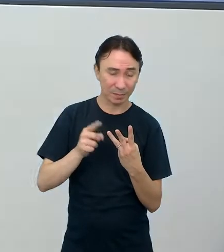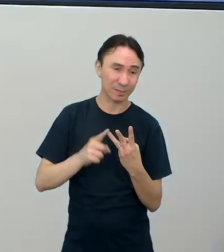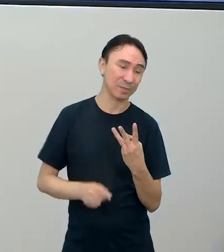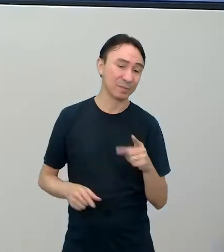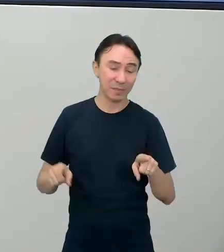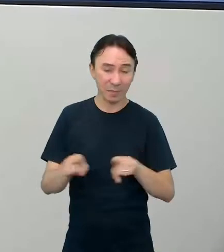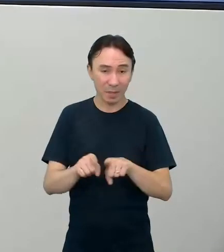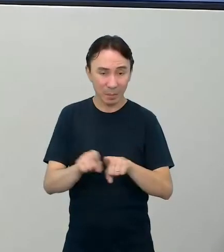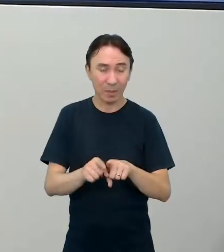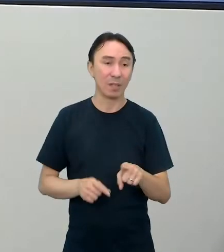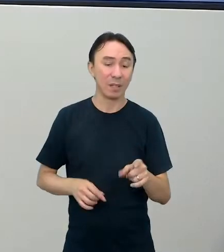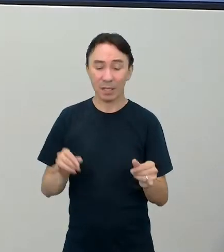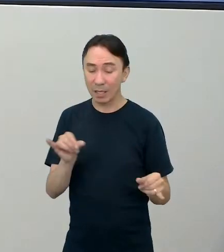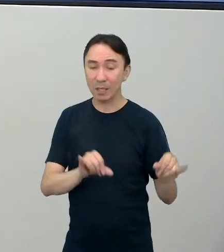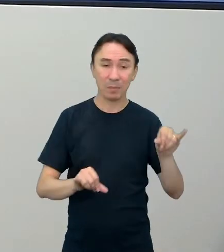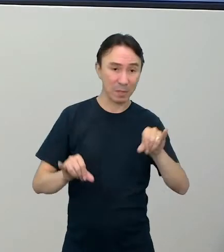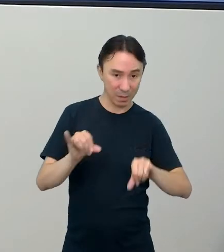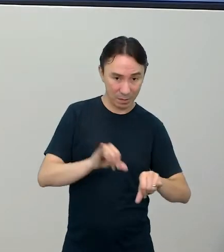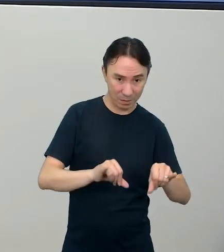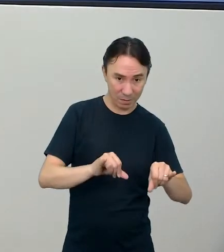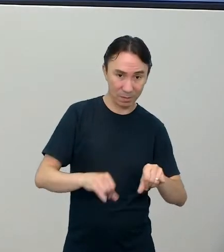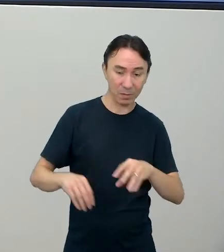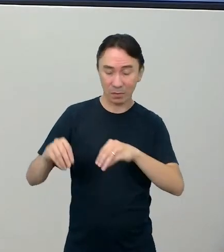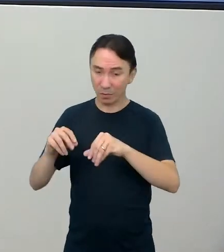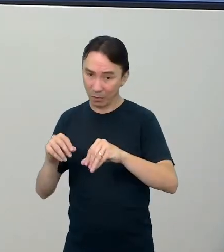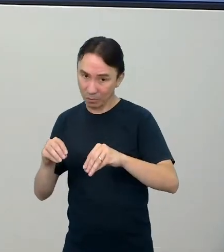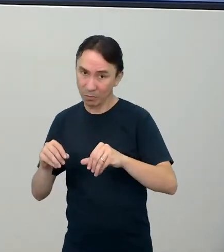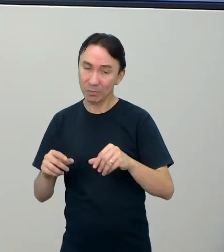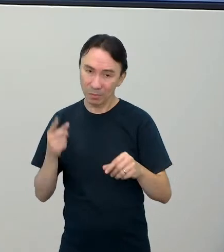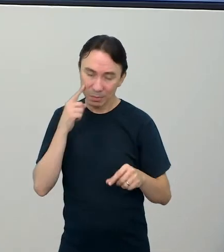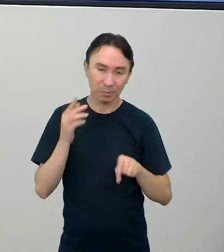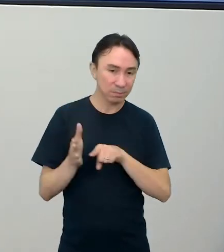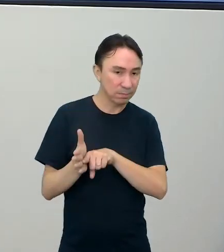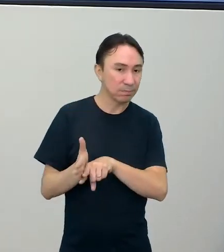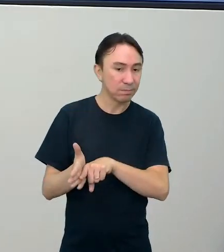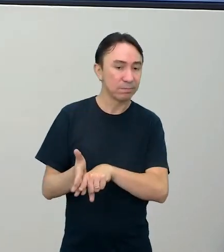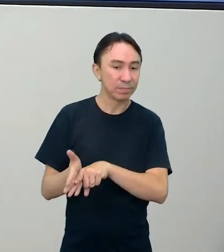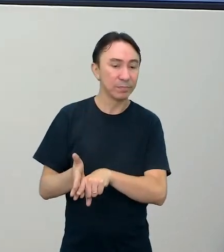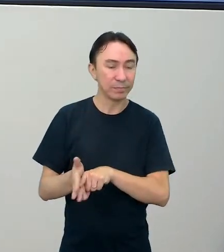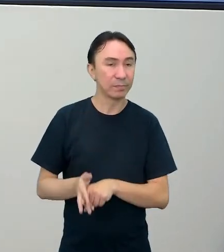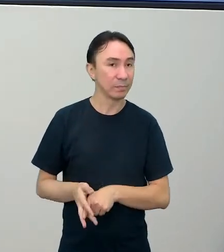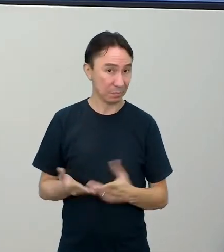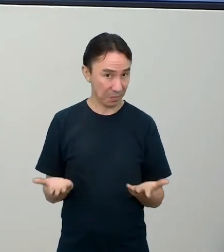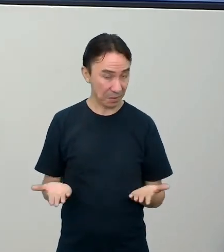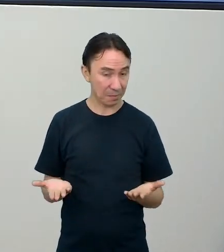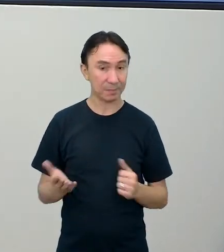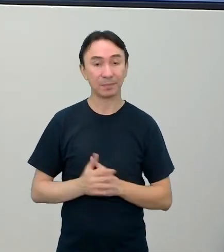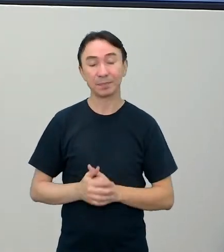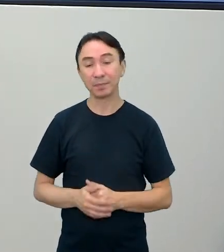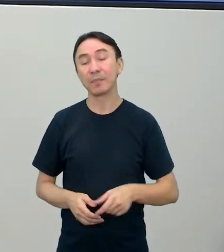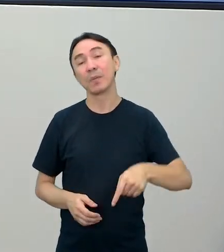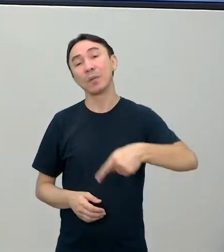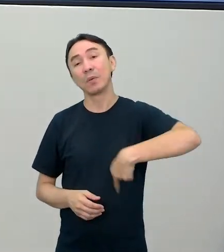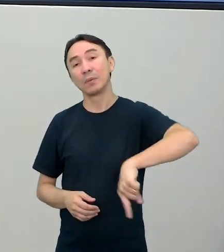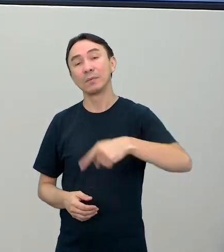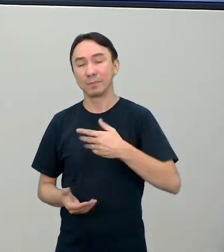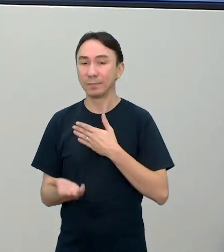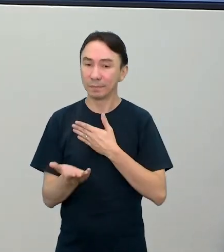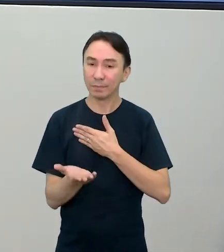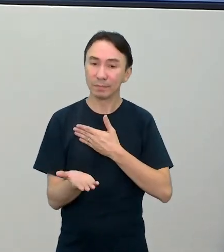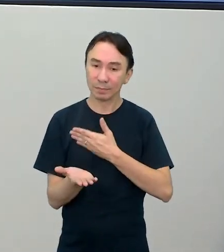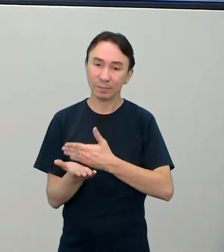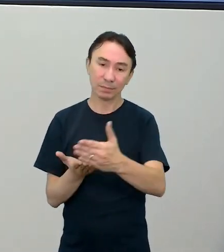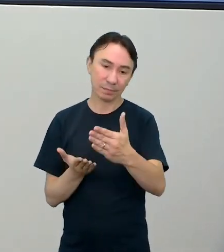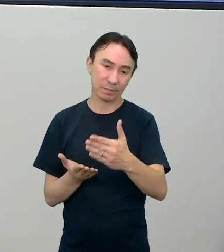esse componente também tem a ver com química. Bom, e para começarmos a nossa aula,